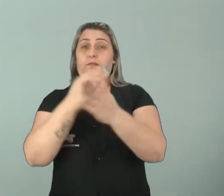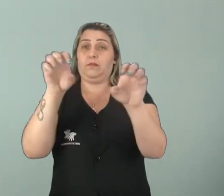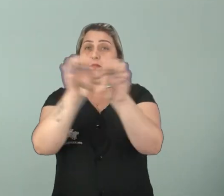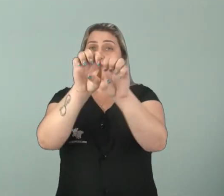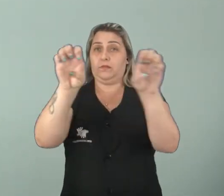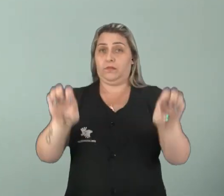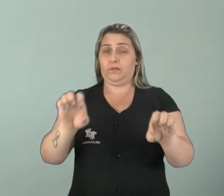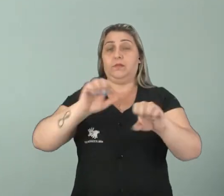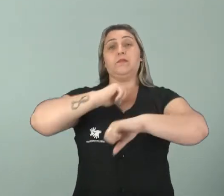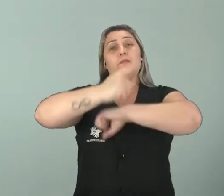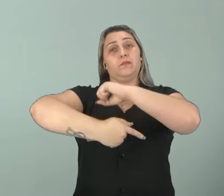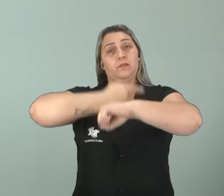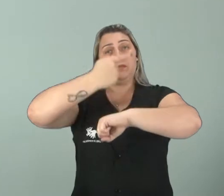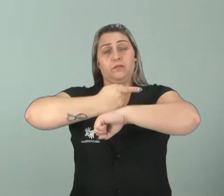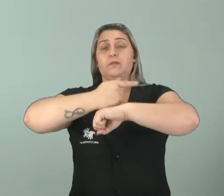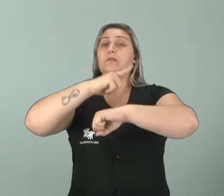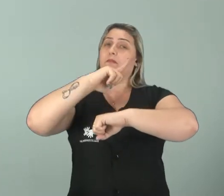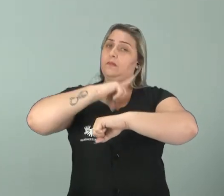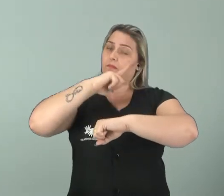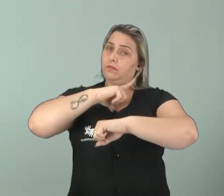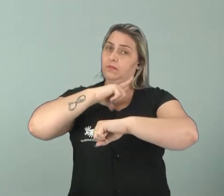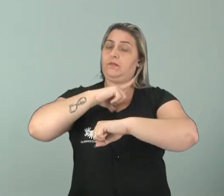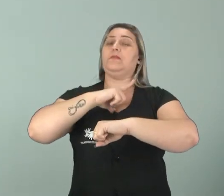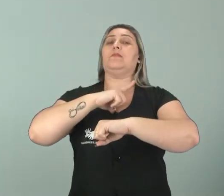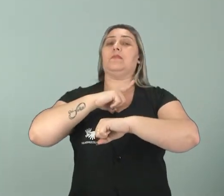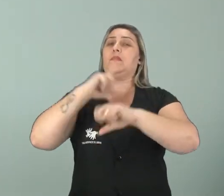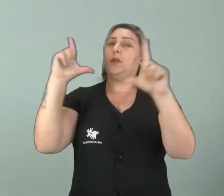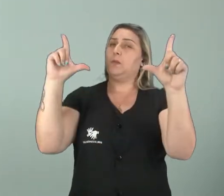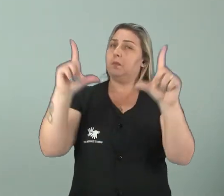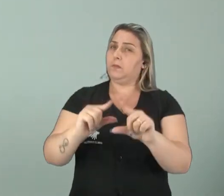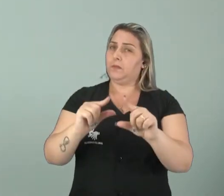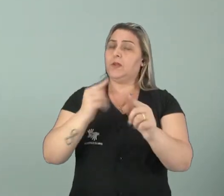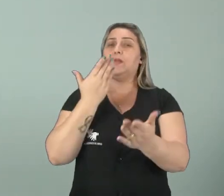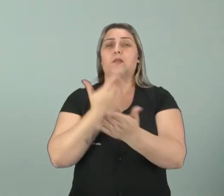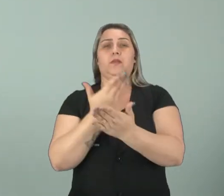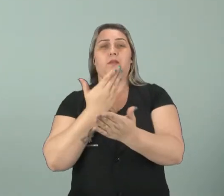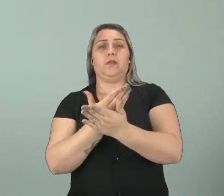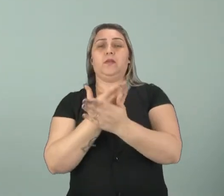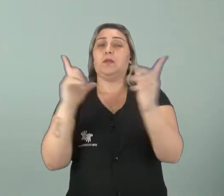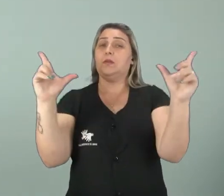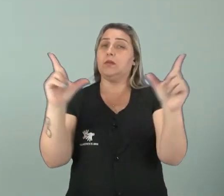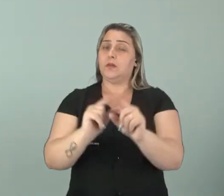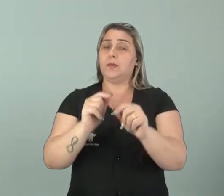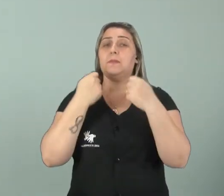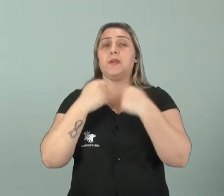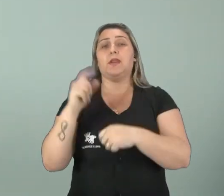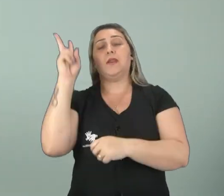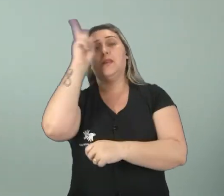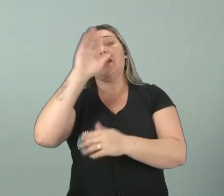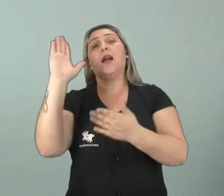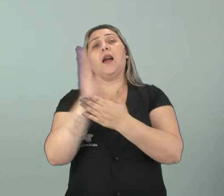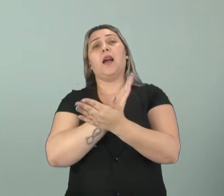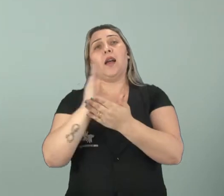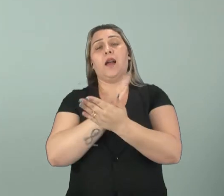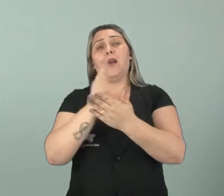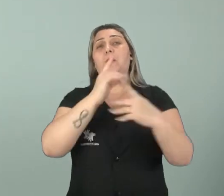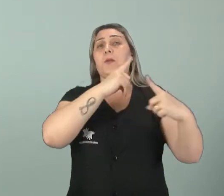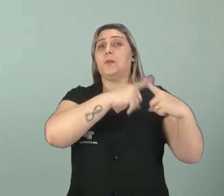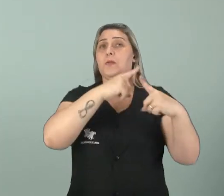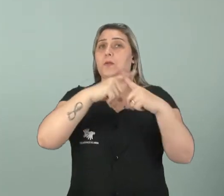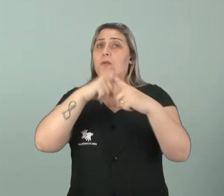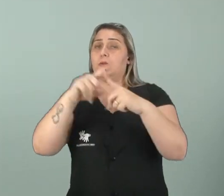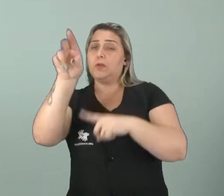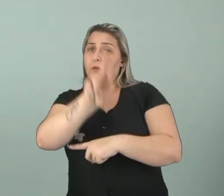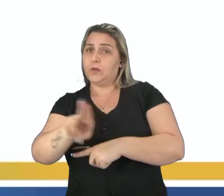estrutura atômica, então a gente está estudando uma escala muito pequena. Como estamos estudando uma escala muito pequena, é preciso lembrar alguns submúltiplos que